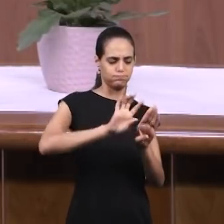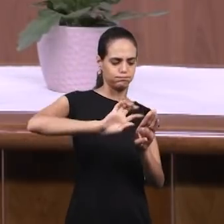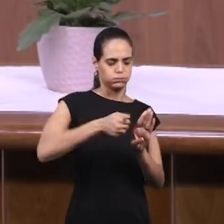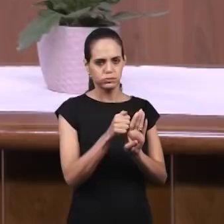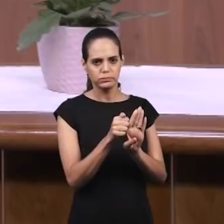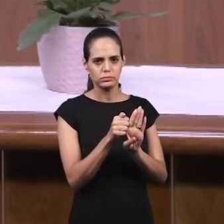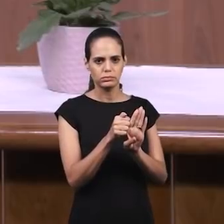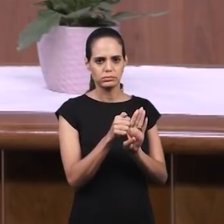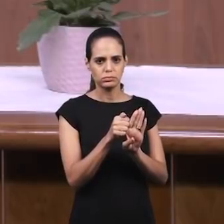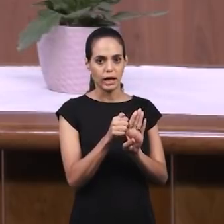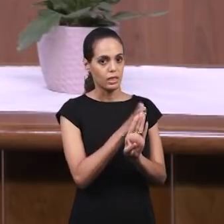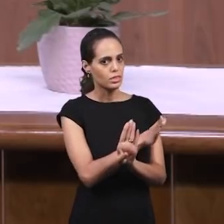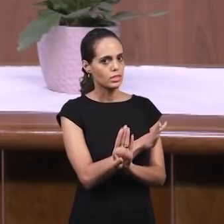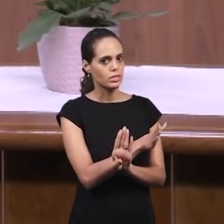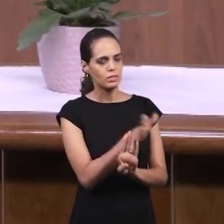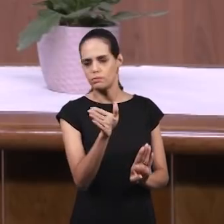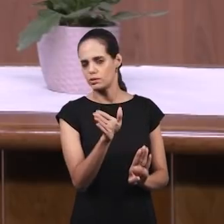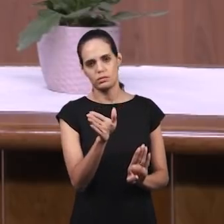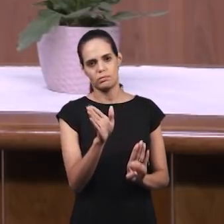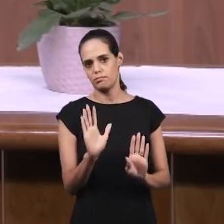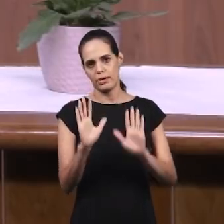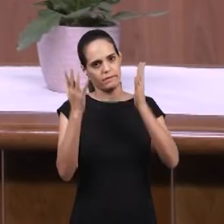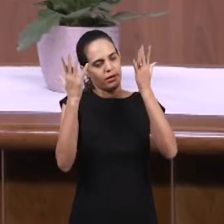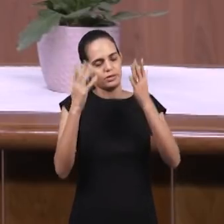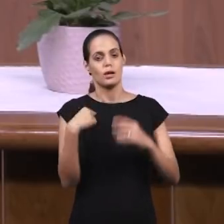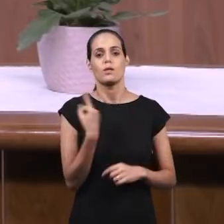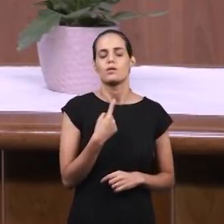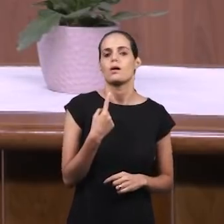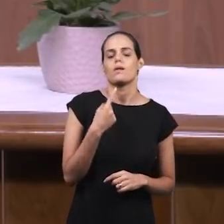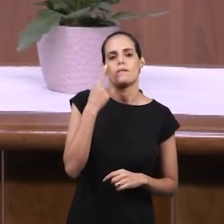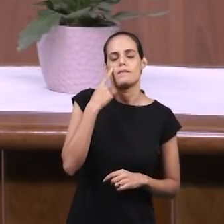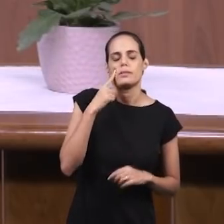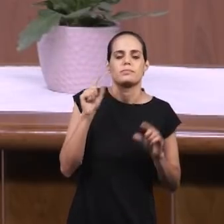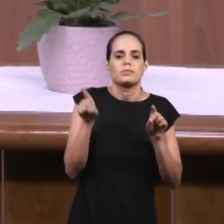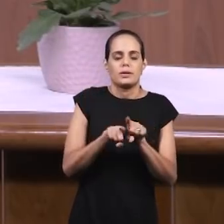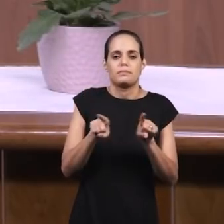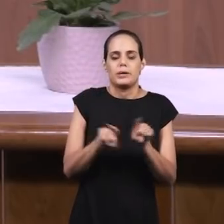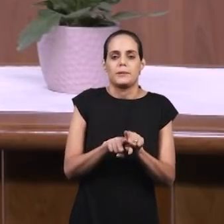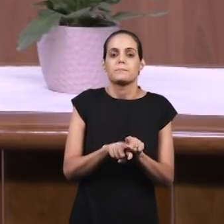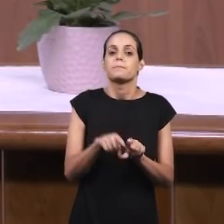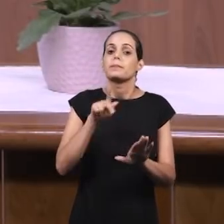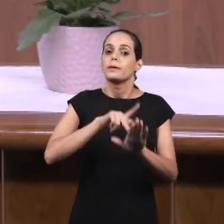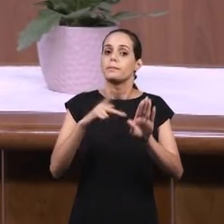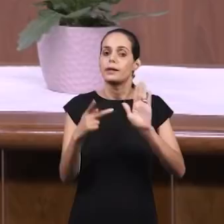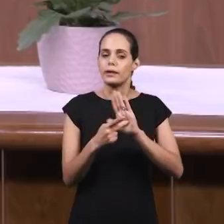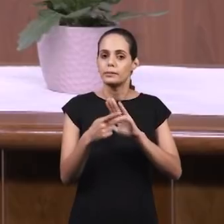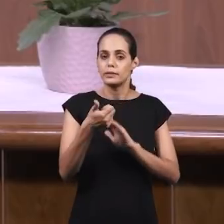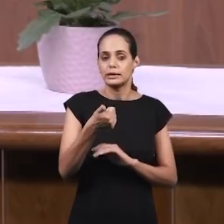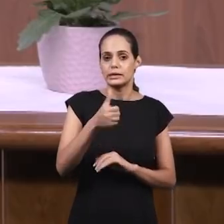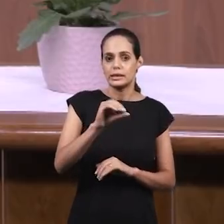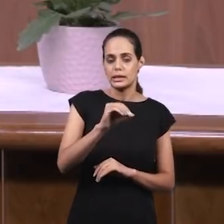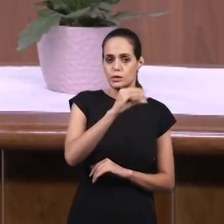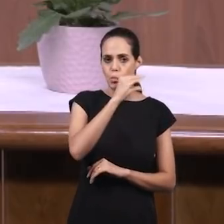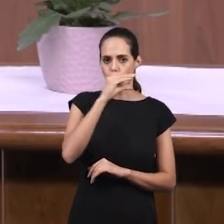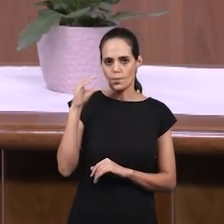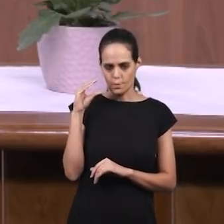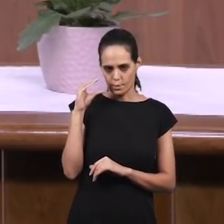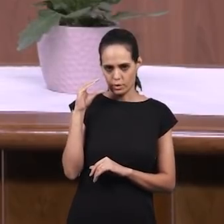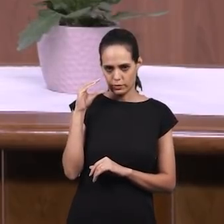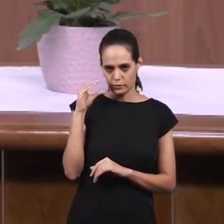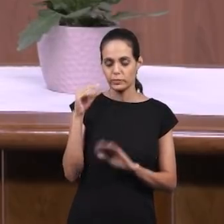fora. Quando nós vemos na parábola das 10 virgens, nós vemos ali um alerta dizendo: